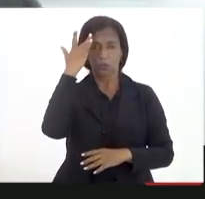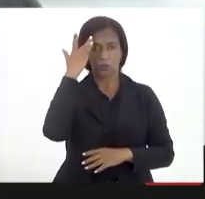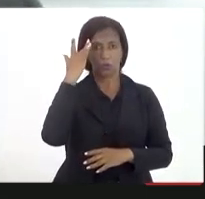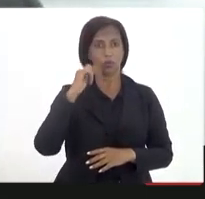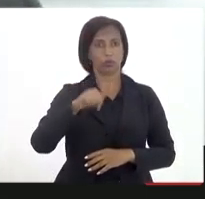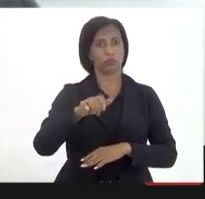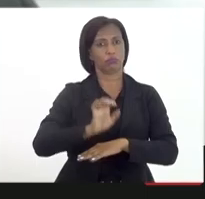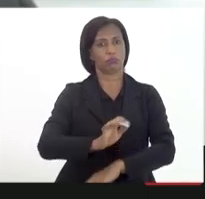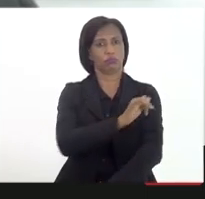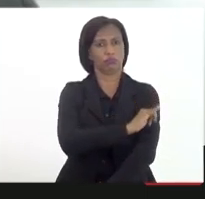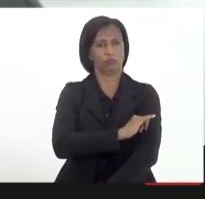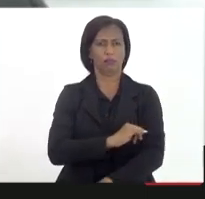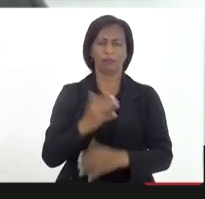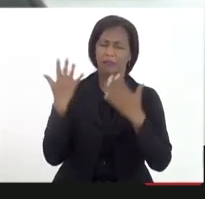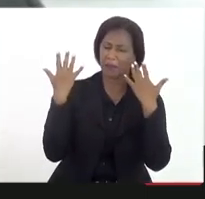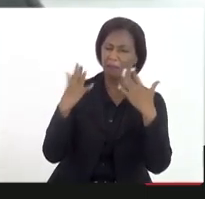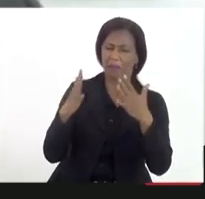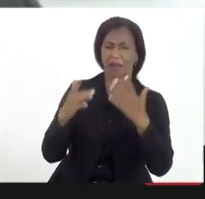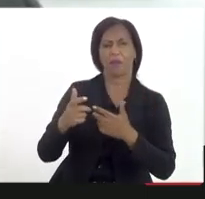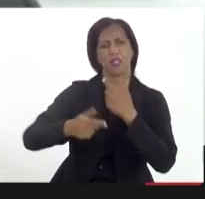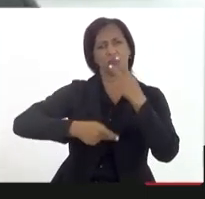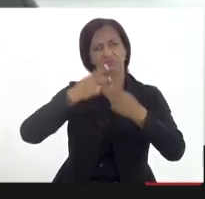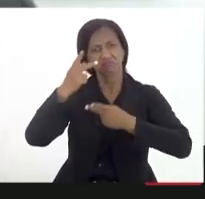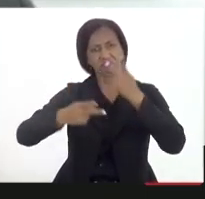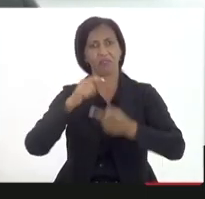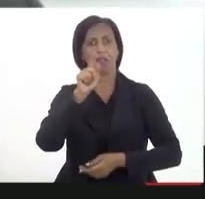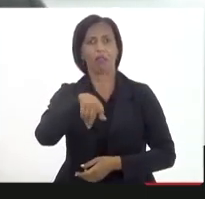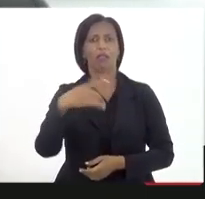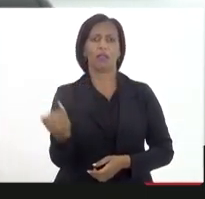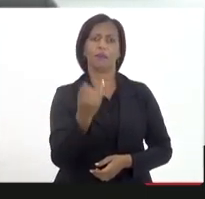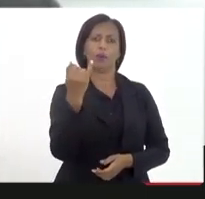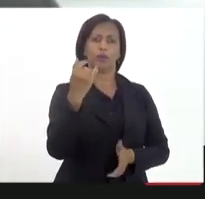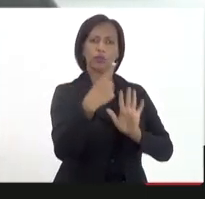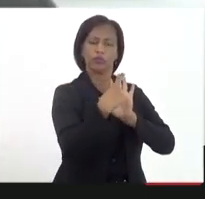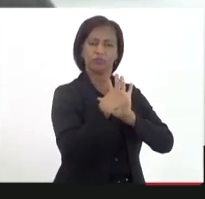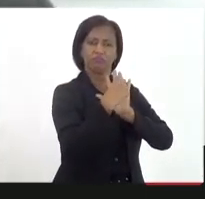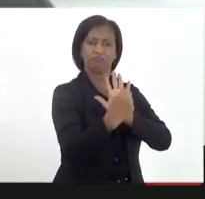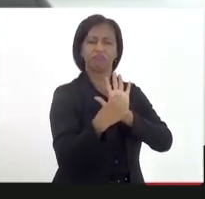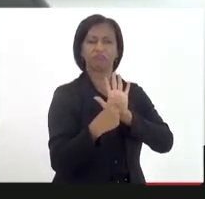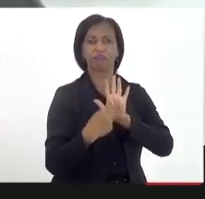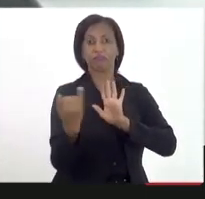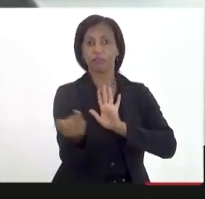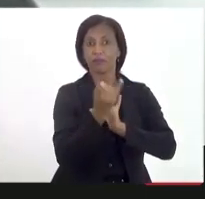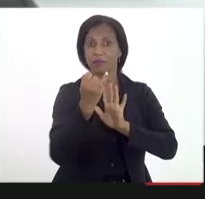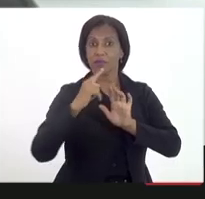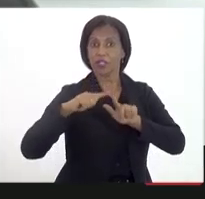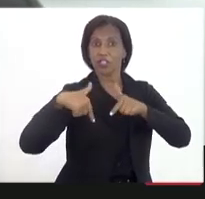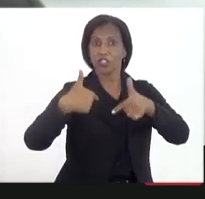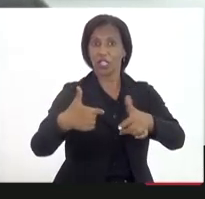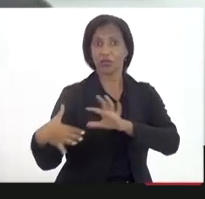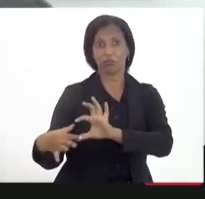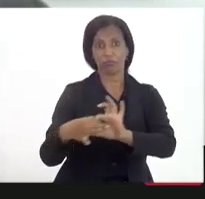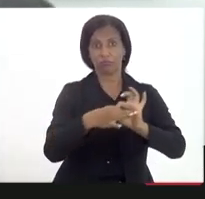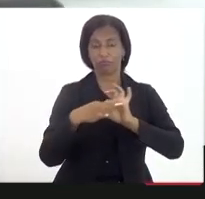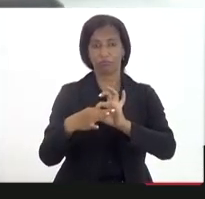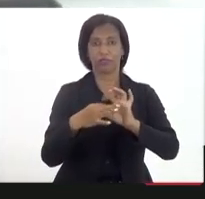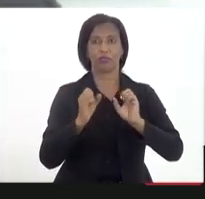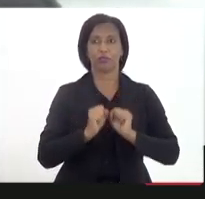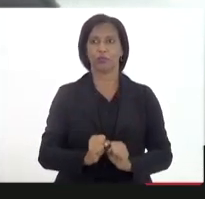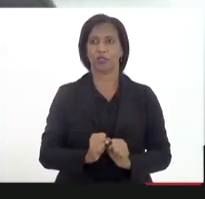tão parabéns pela sua palavra e de fato é importante que a gente está aqui esse importante gesto de harmonia dos poderes